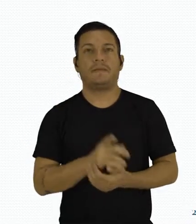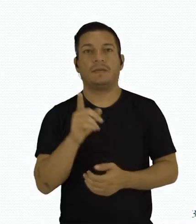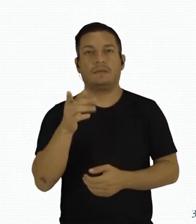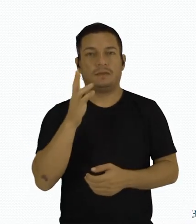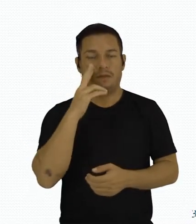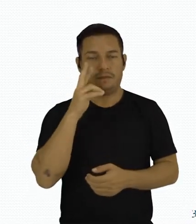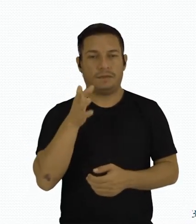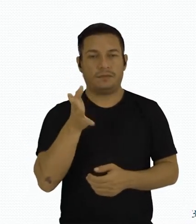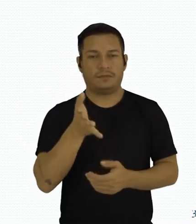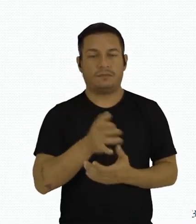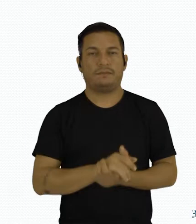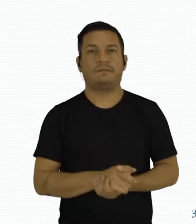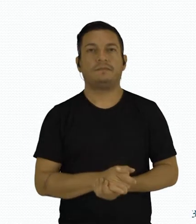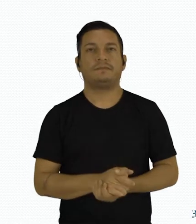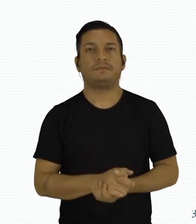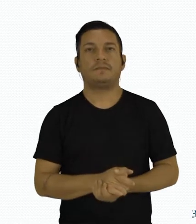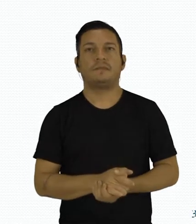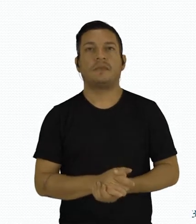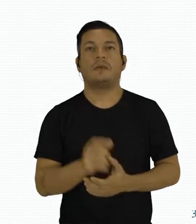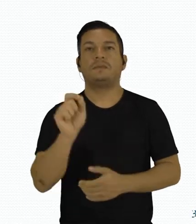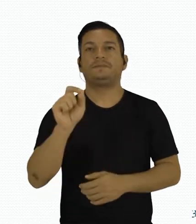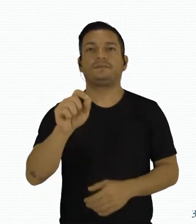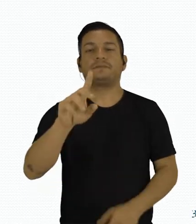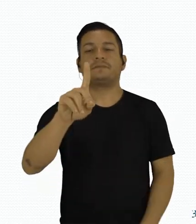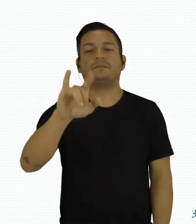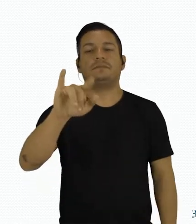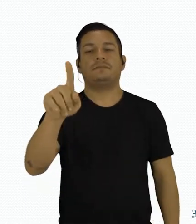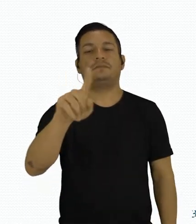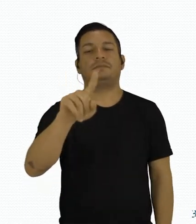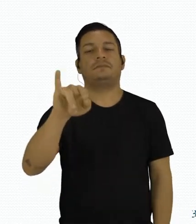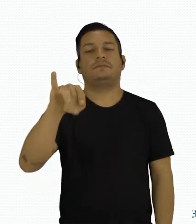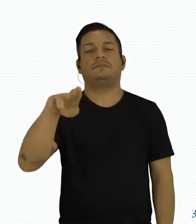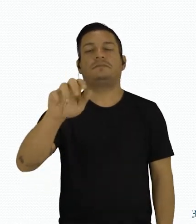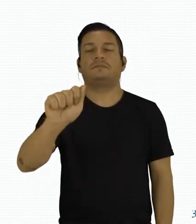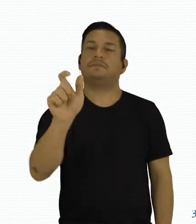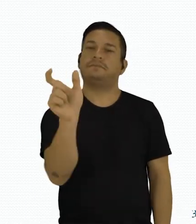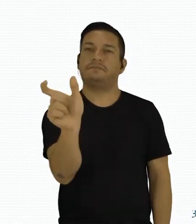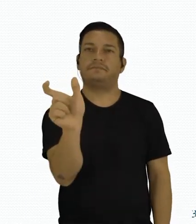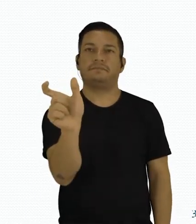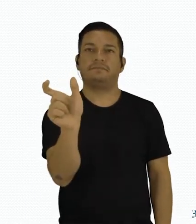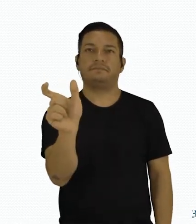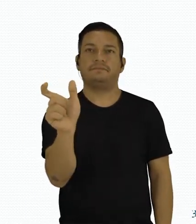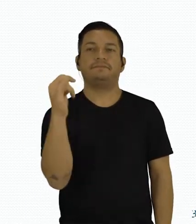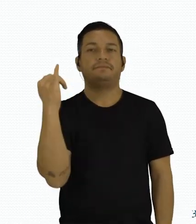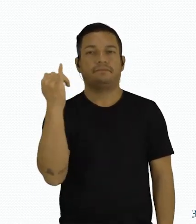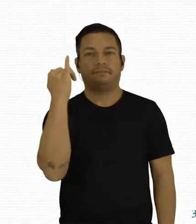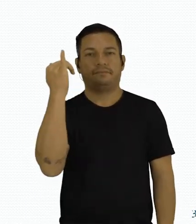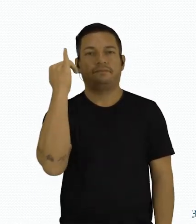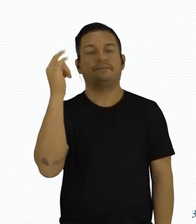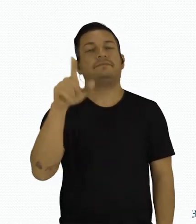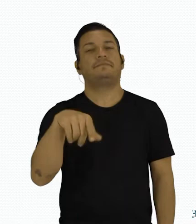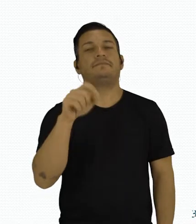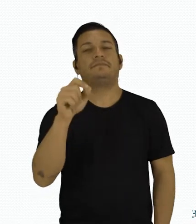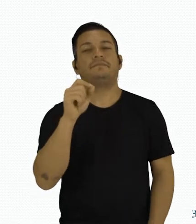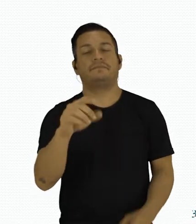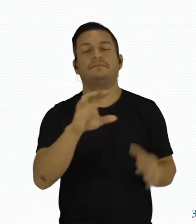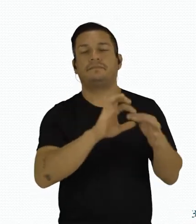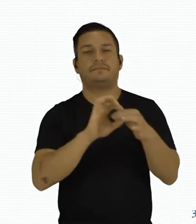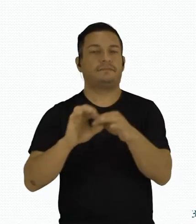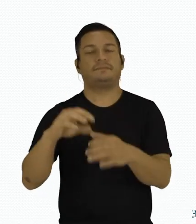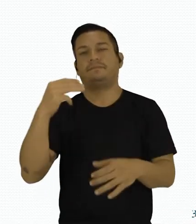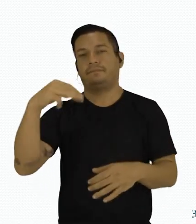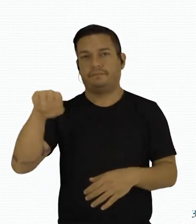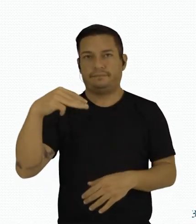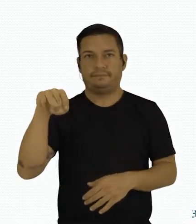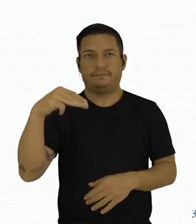já viu. Então vamos iniciar. O que é uma dízima periódica? Né? Essa palavra aí tão importante que faz parte do nosso contexto na